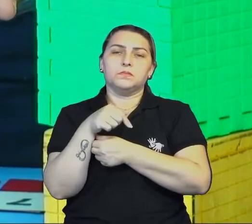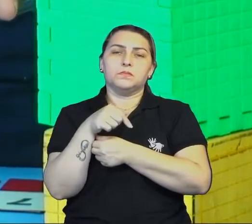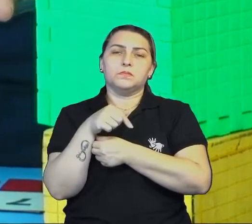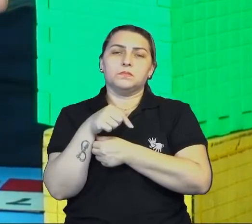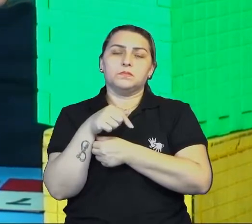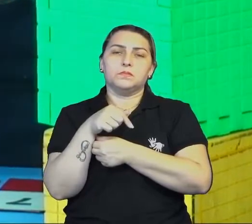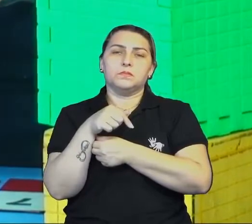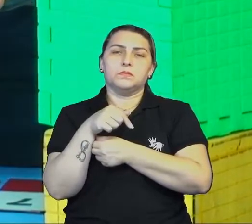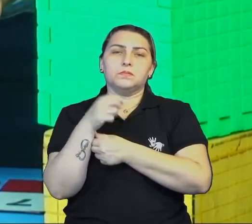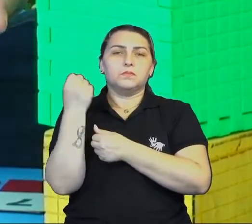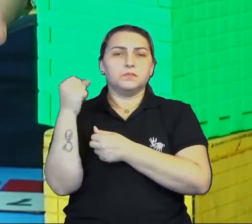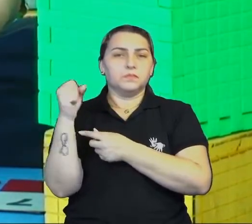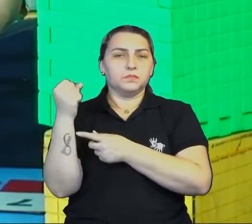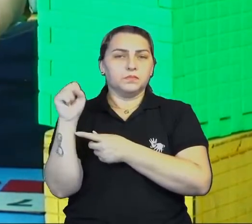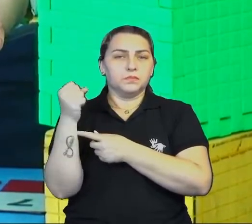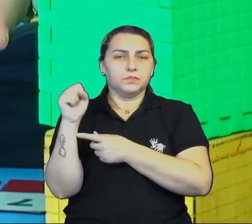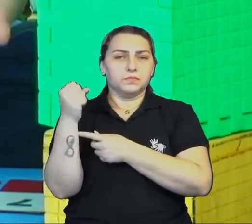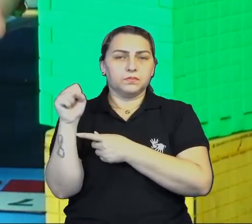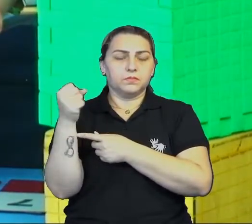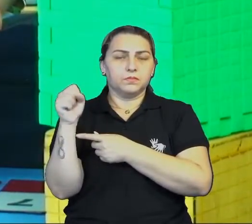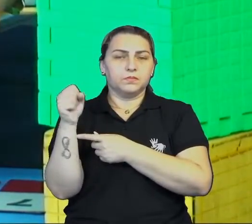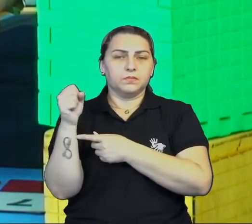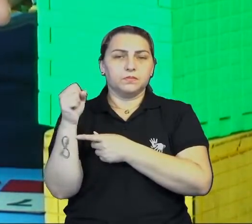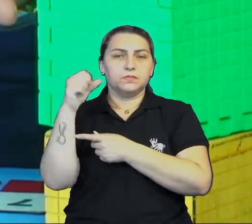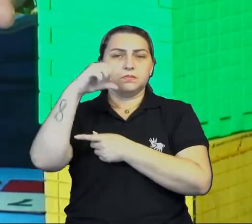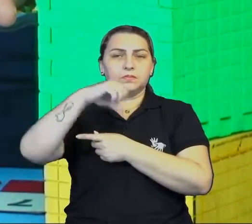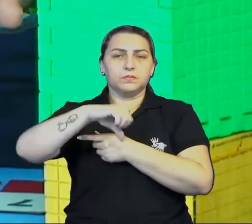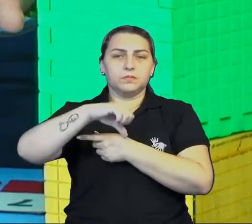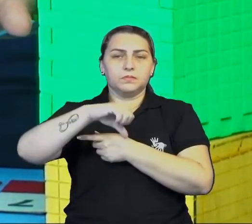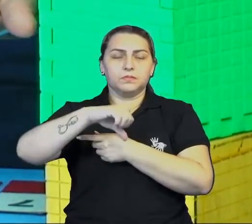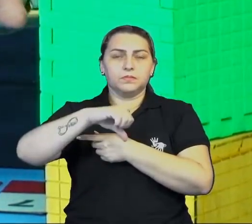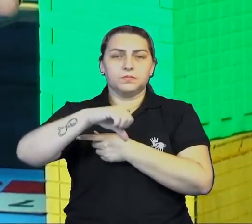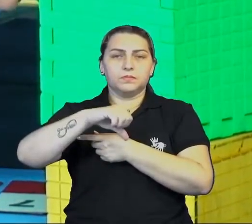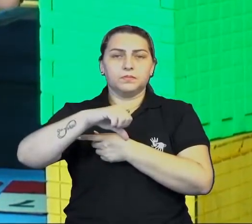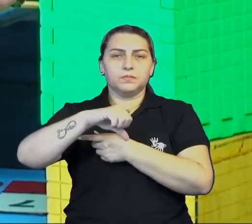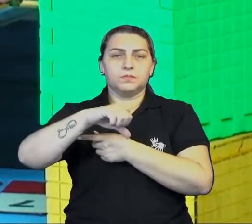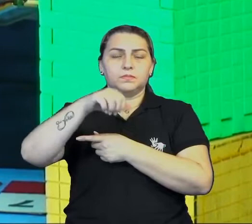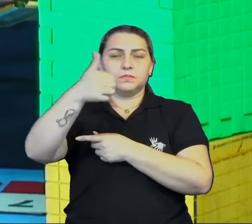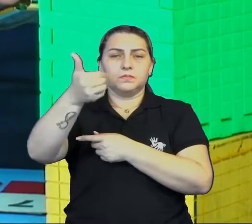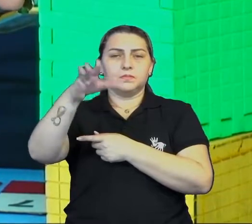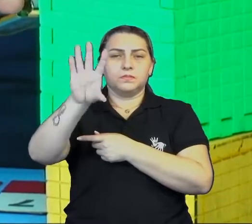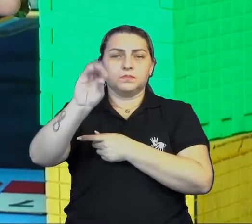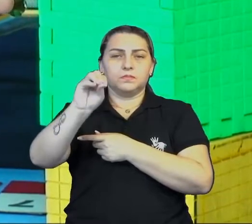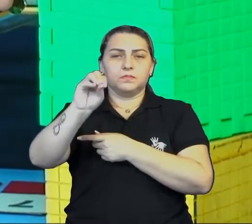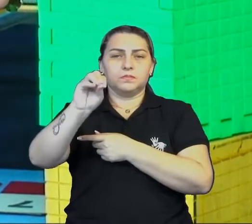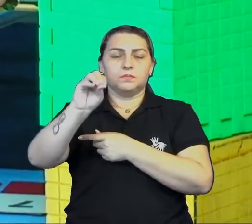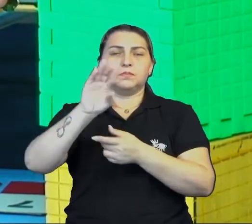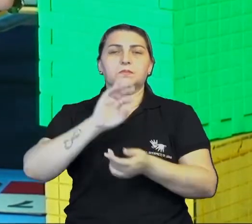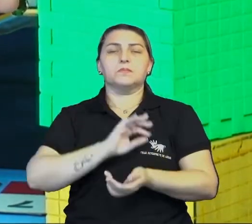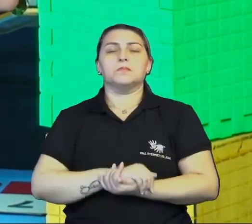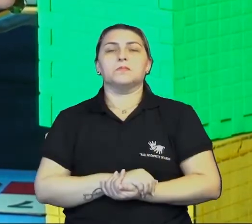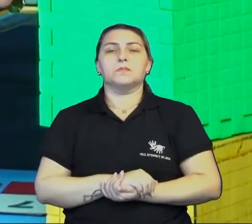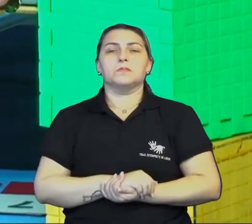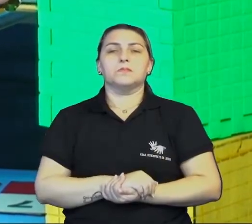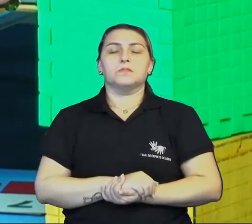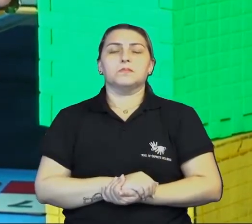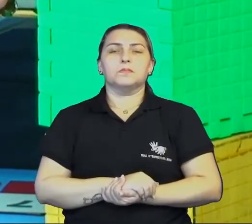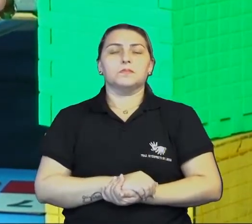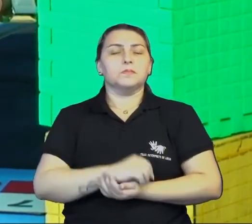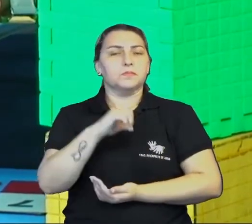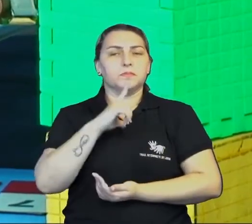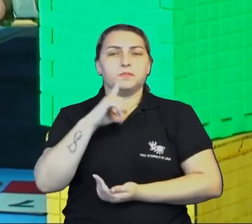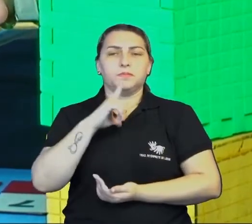6, 7, 8, 9, 10.